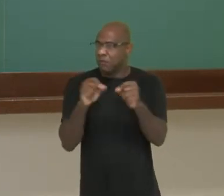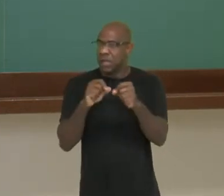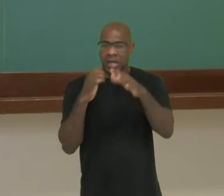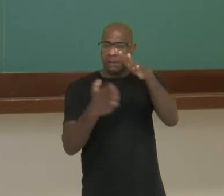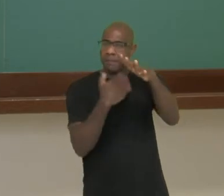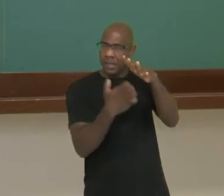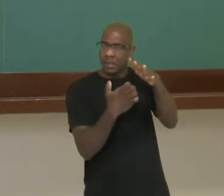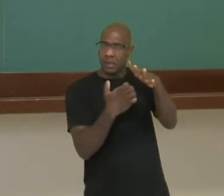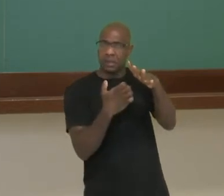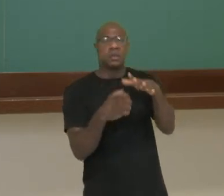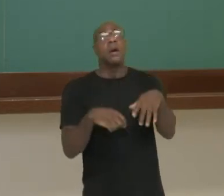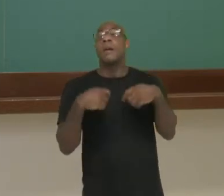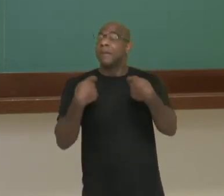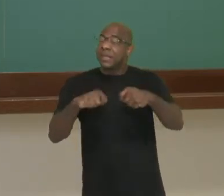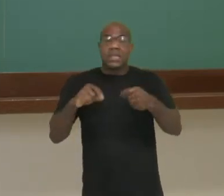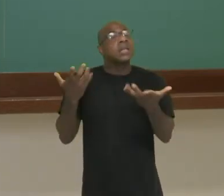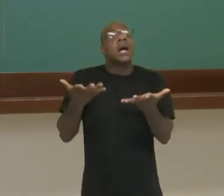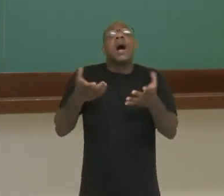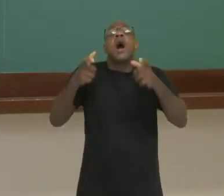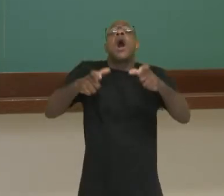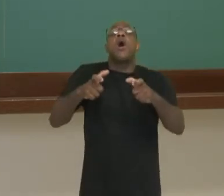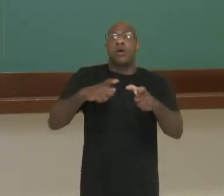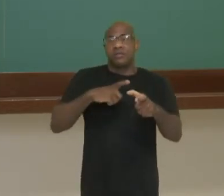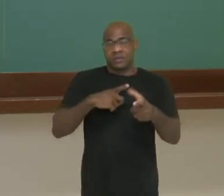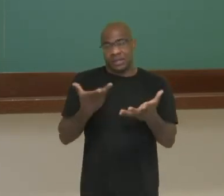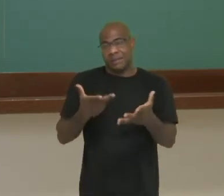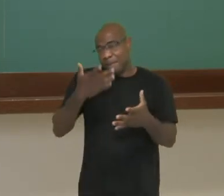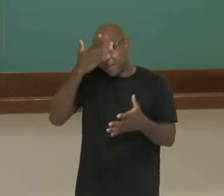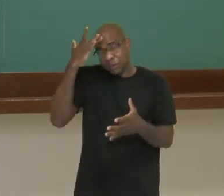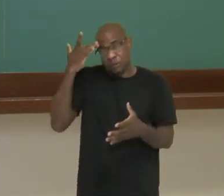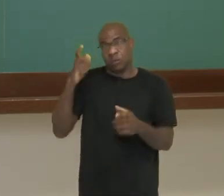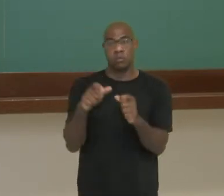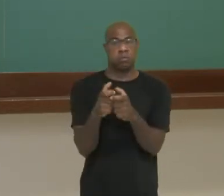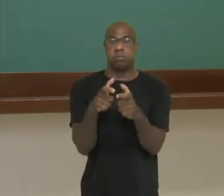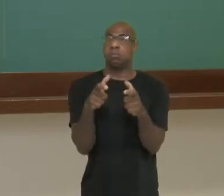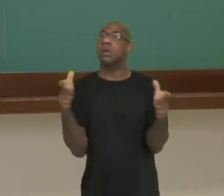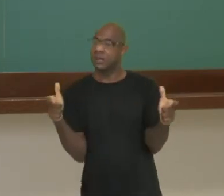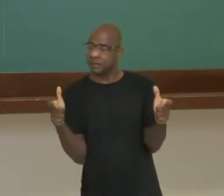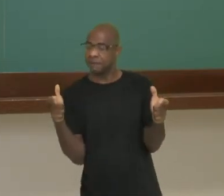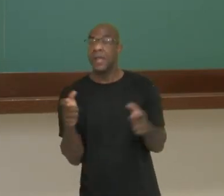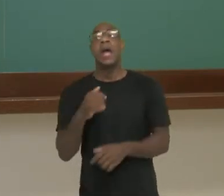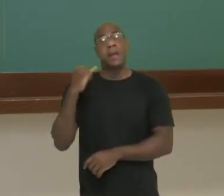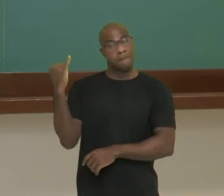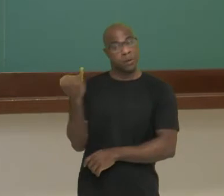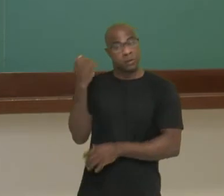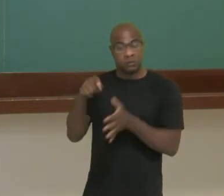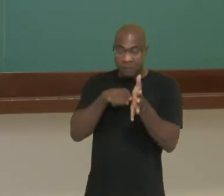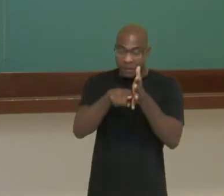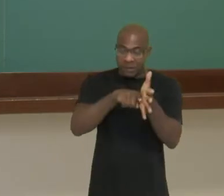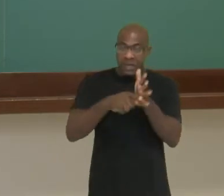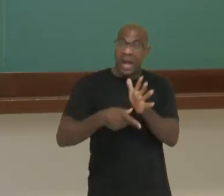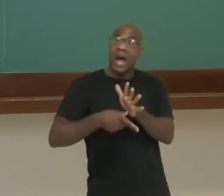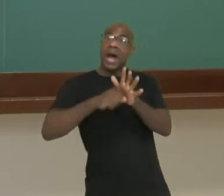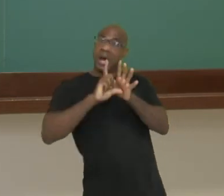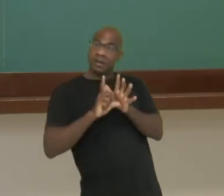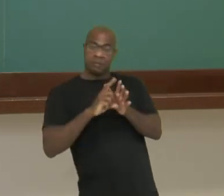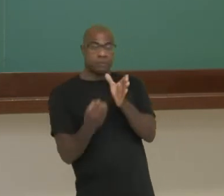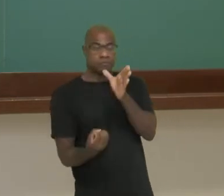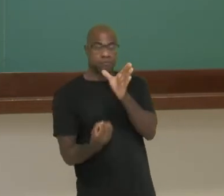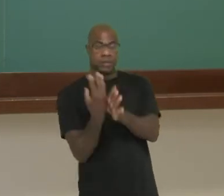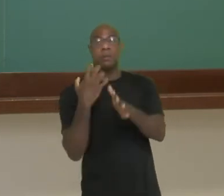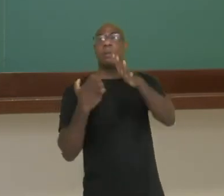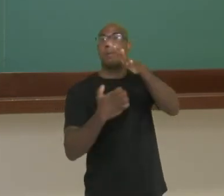eu vou ter público para trabalhar com aquilo lá. Então a pesquisa de mercado é fundamental quando a gente fala em termos